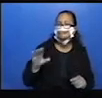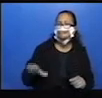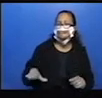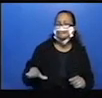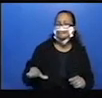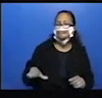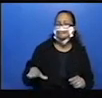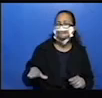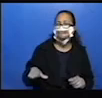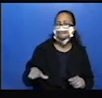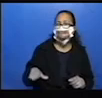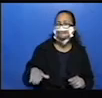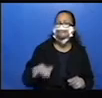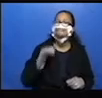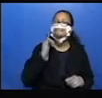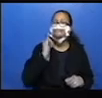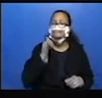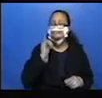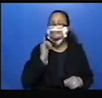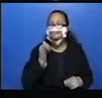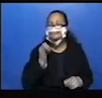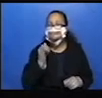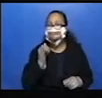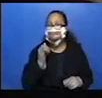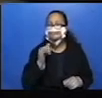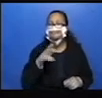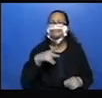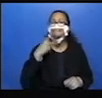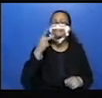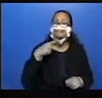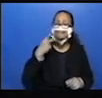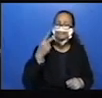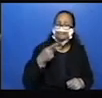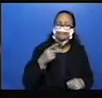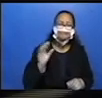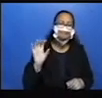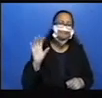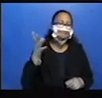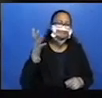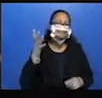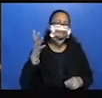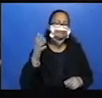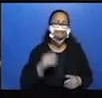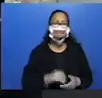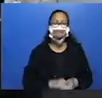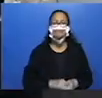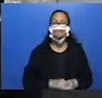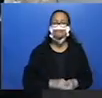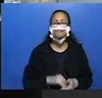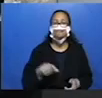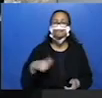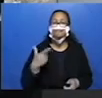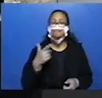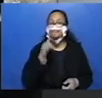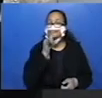o narrador, está contando o que aconteceu com o Luciano. Vamos ver no próximo exemplo?